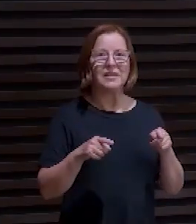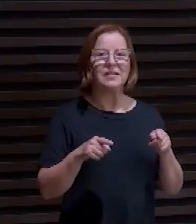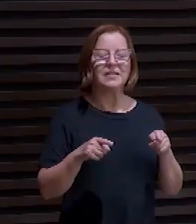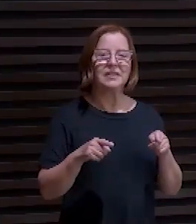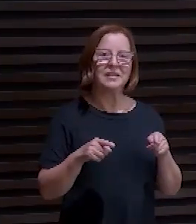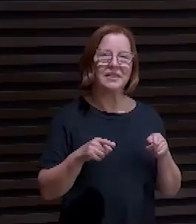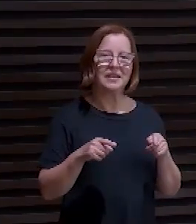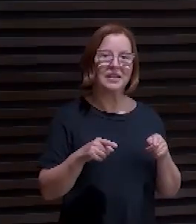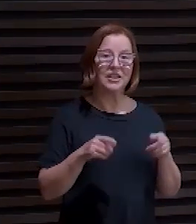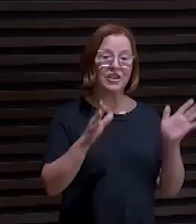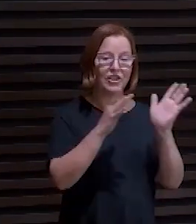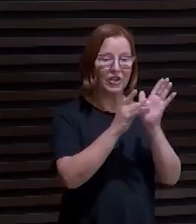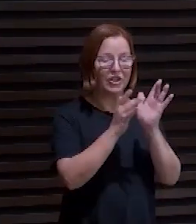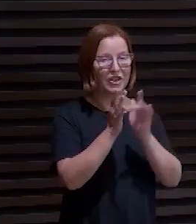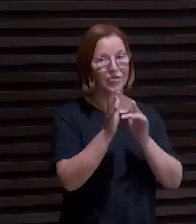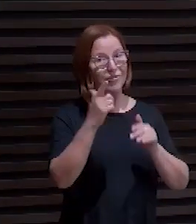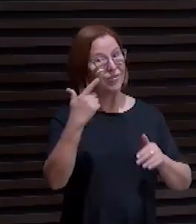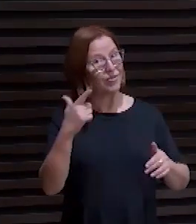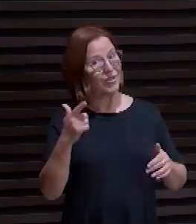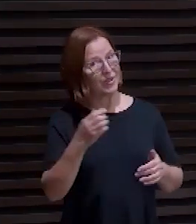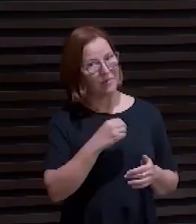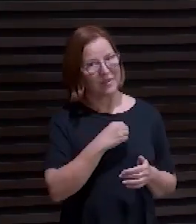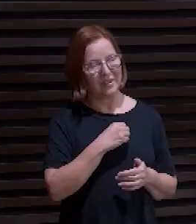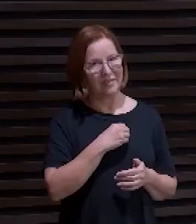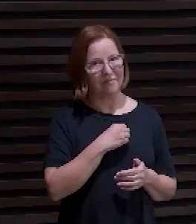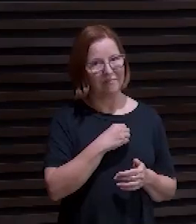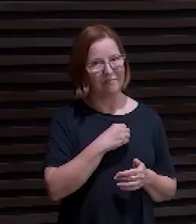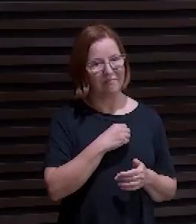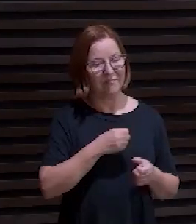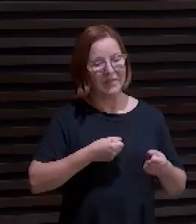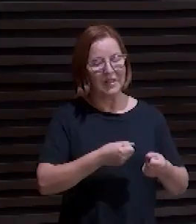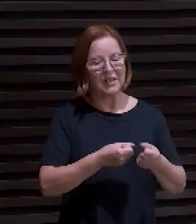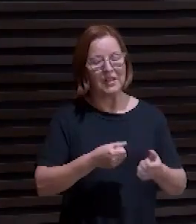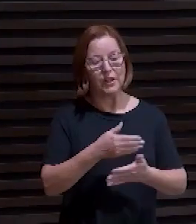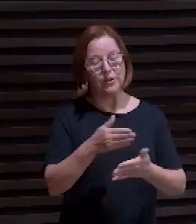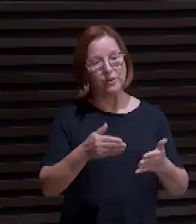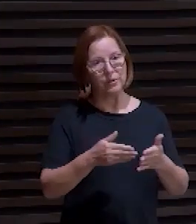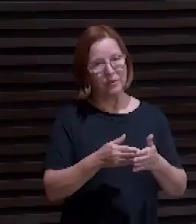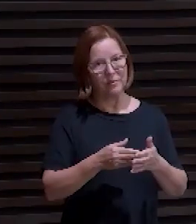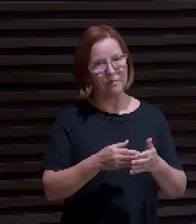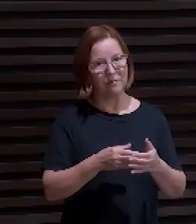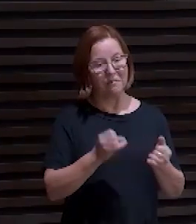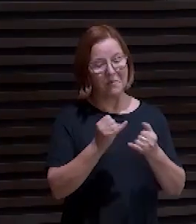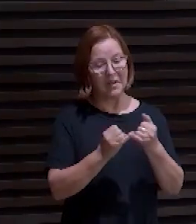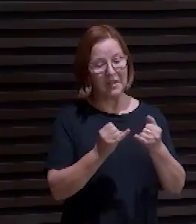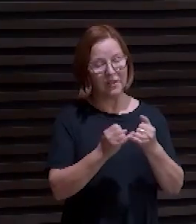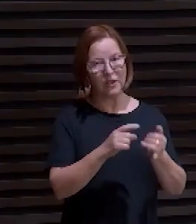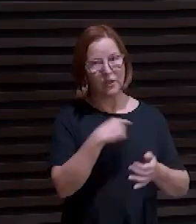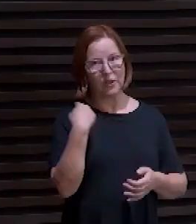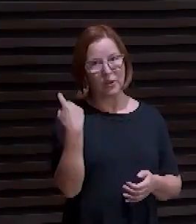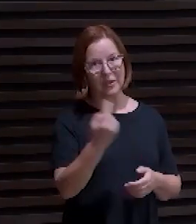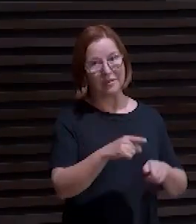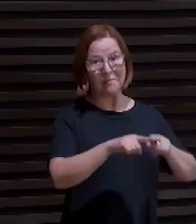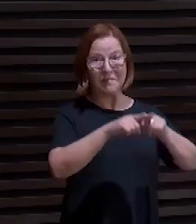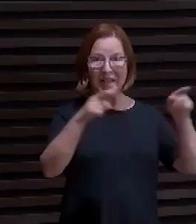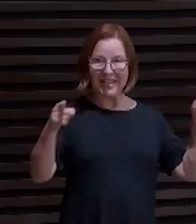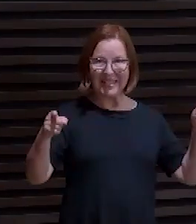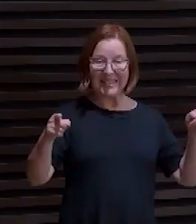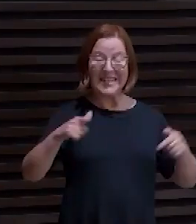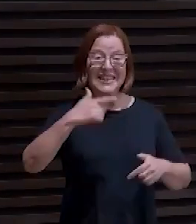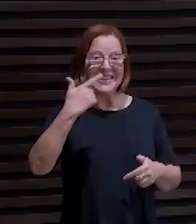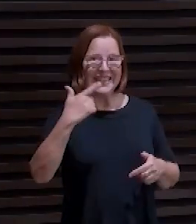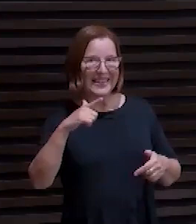Aqui no livro de Hebreus. Ele foi tentado em todas as coisas, à nossa semelhança, porém,